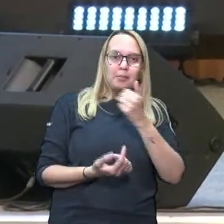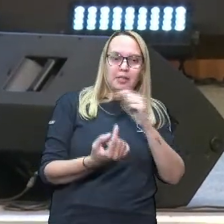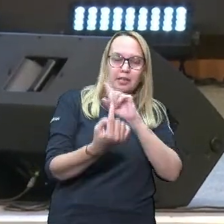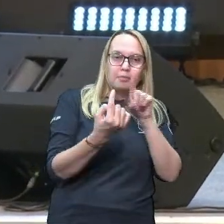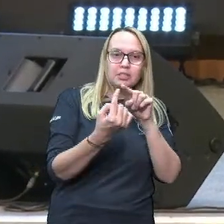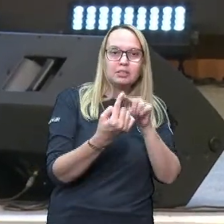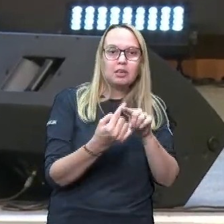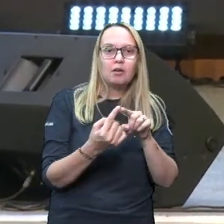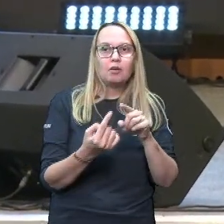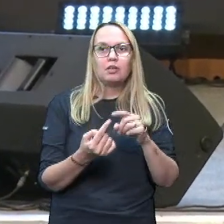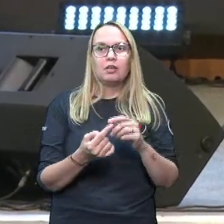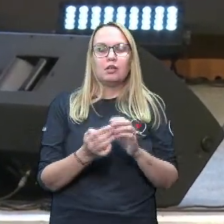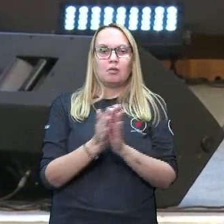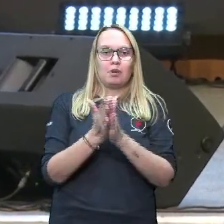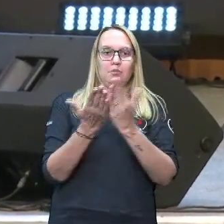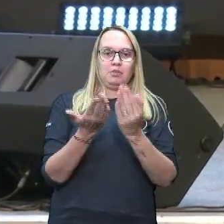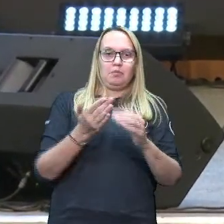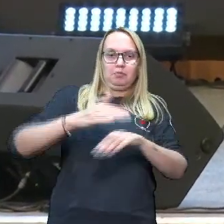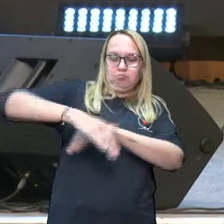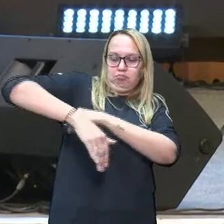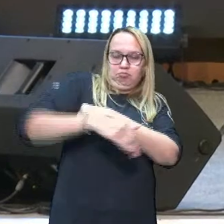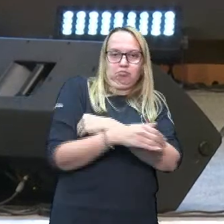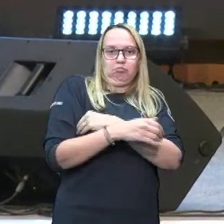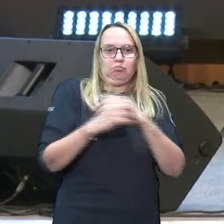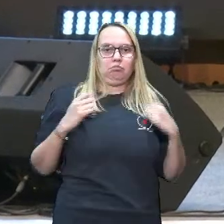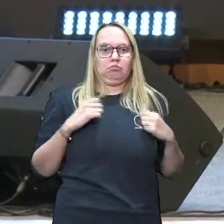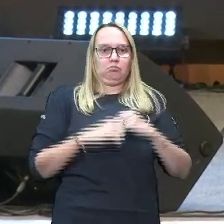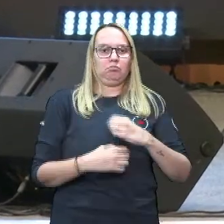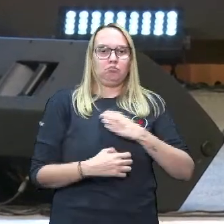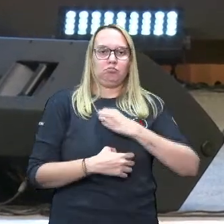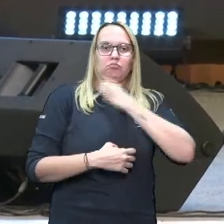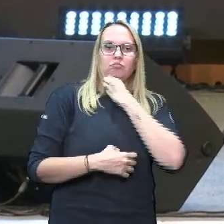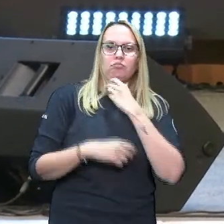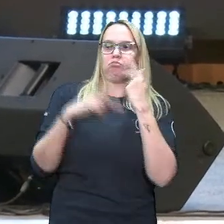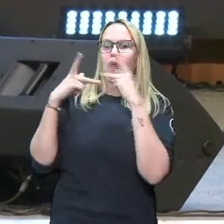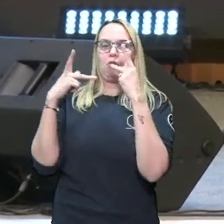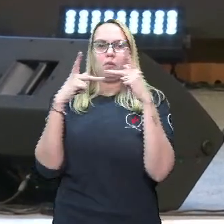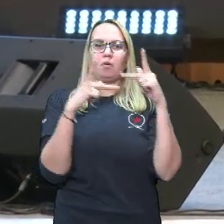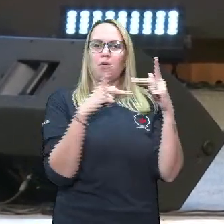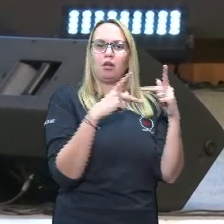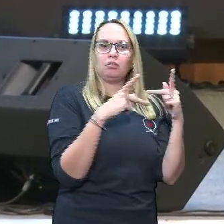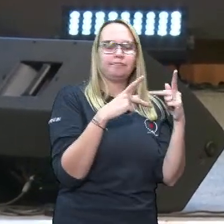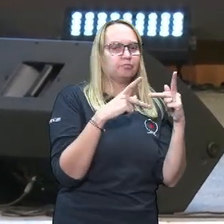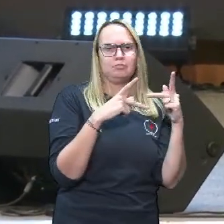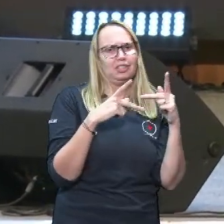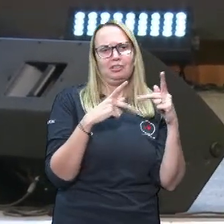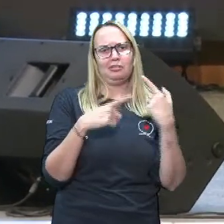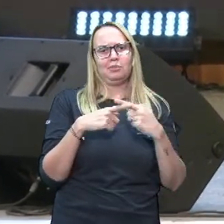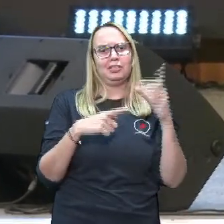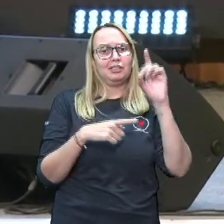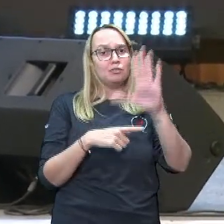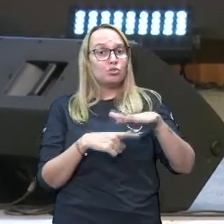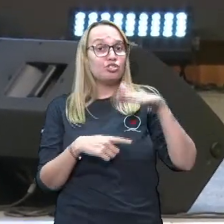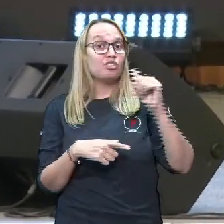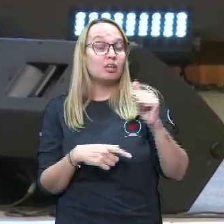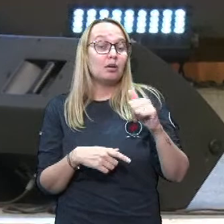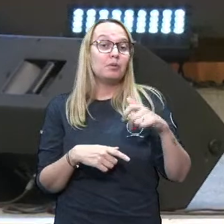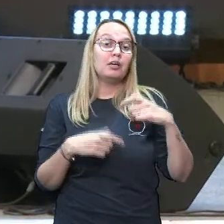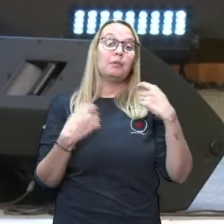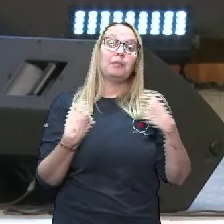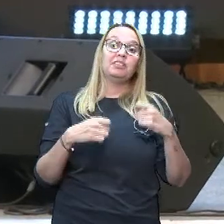aí com uma Bíblia debaixo do braço, um terno e uma gravata, só pregando a palavra. Porque quando Deus chama alguém, a sua primeira missão